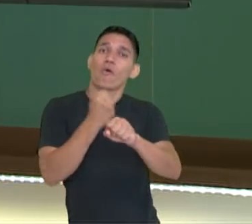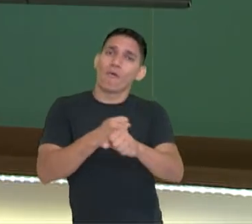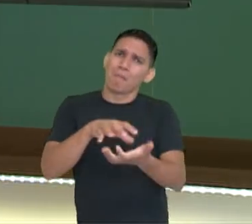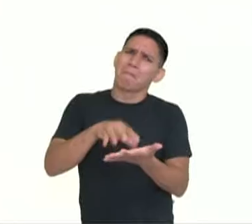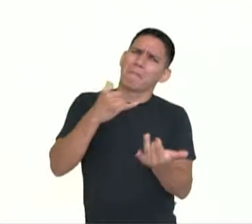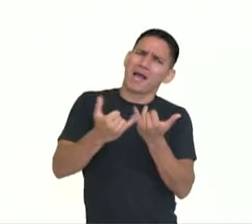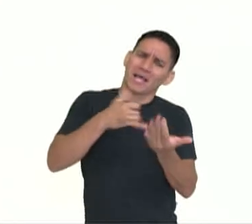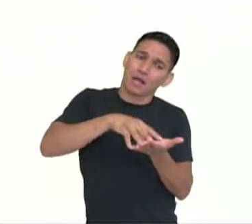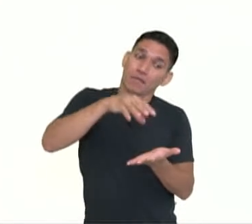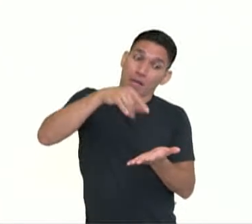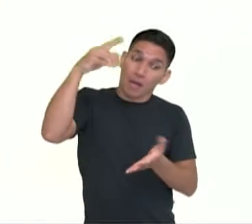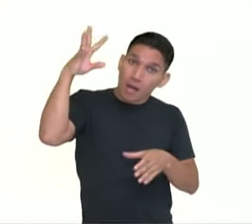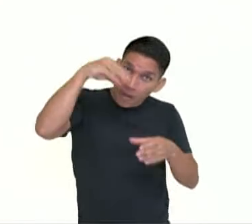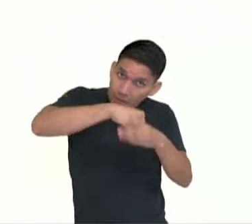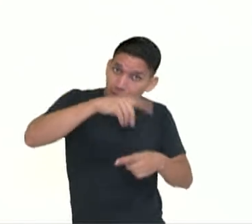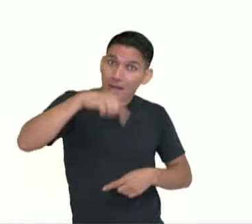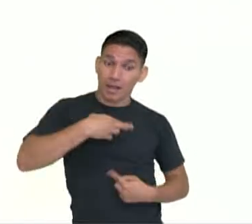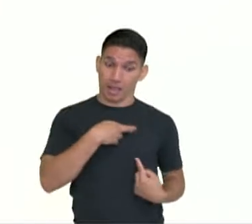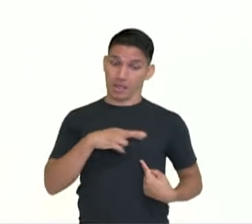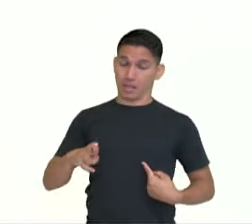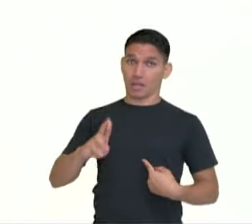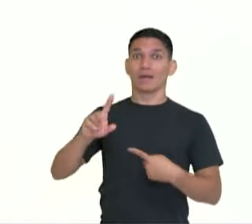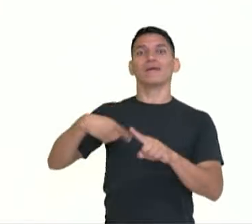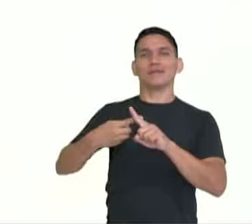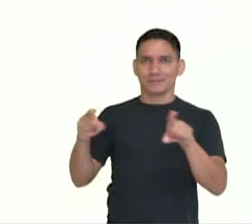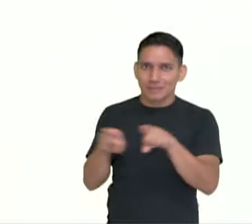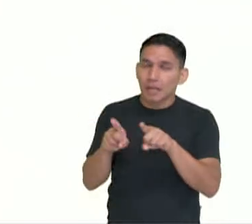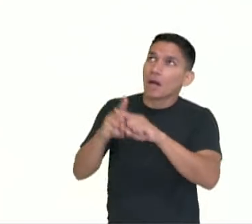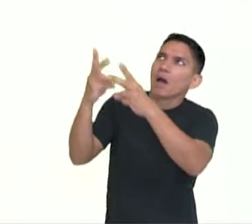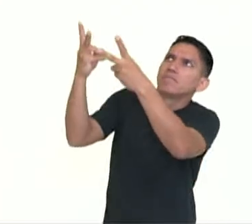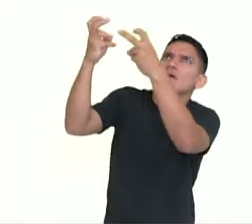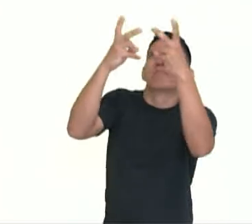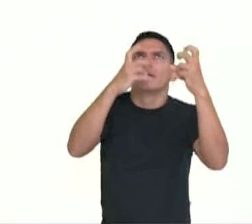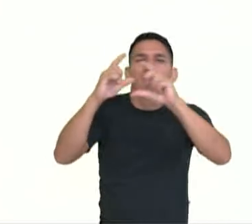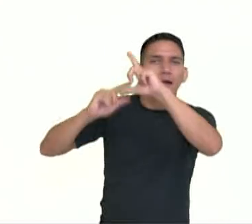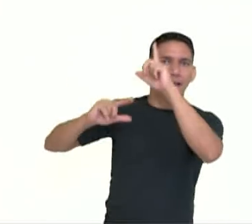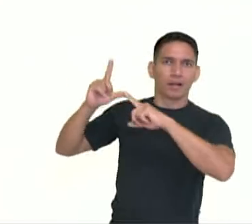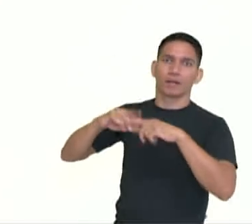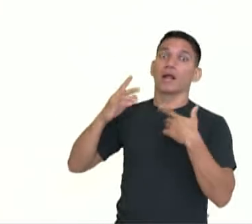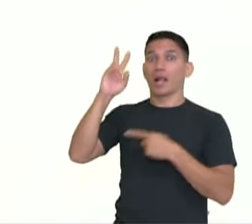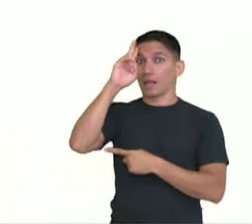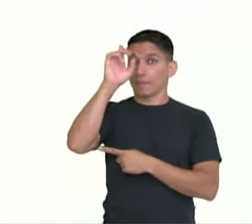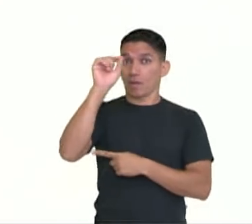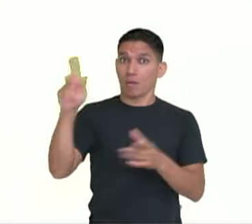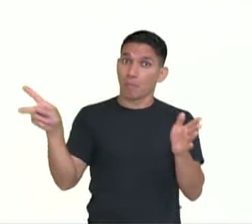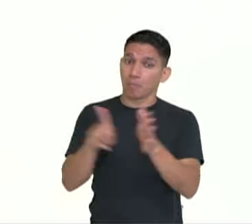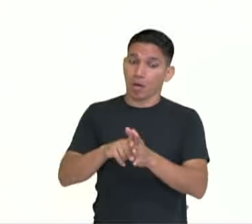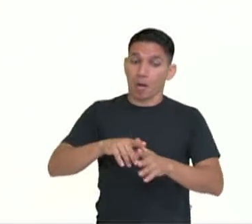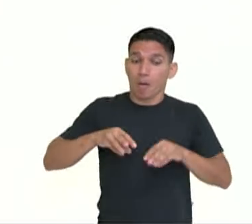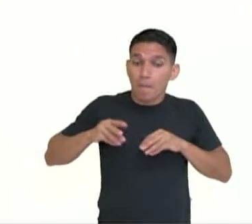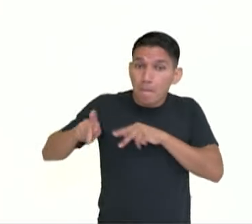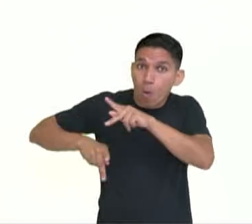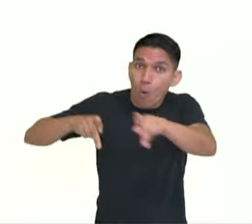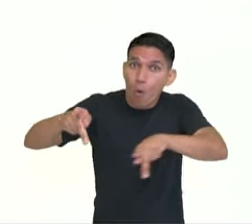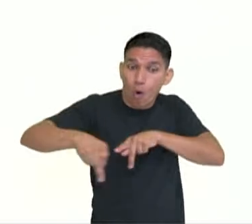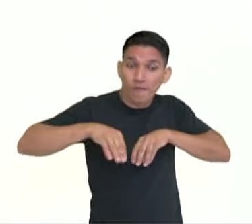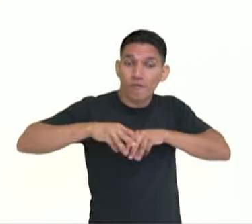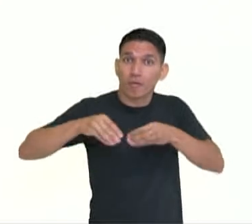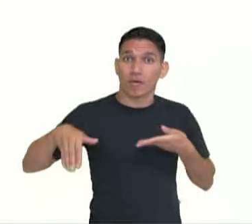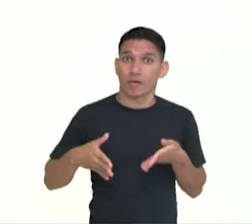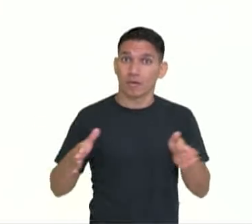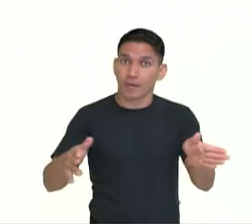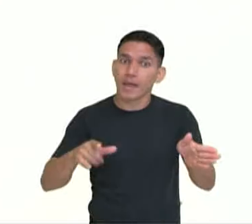serviam como templos religiosos e observatórios astronômicos. Vamos lembrar que os próprios povos da Mesopotâmia vão ser responsáveis pelo